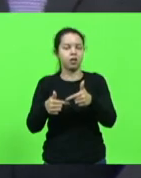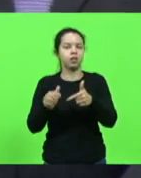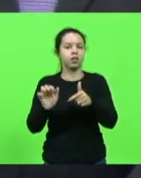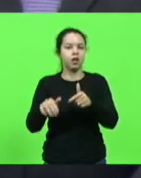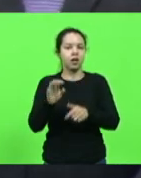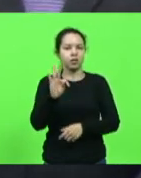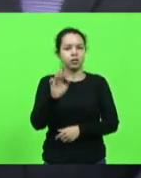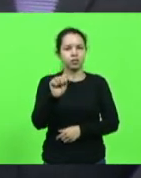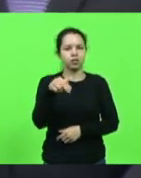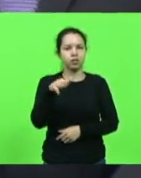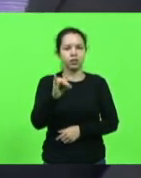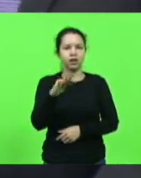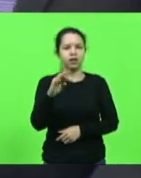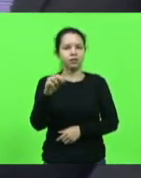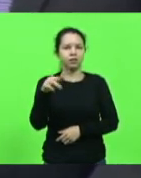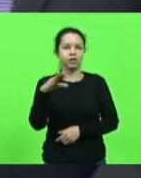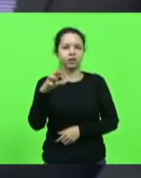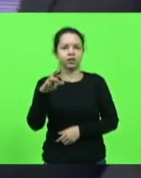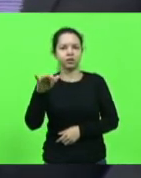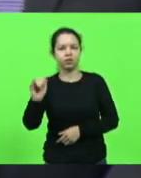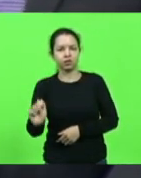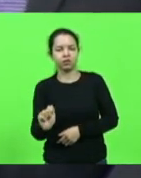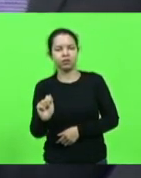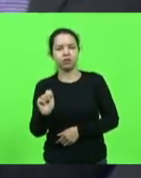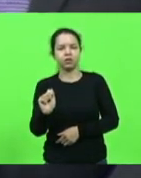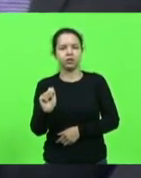E ali foi um período assim, de